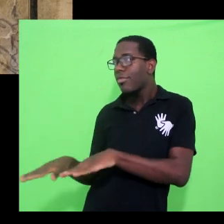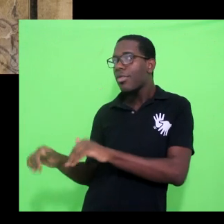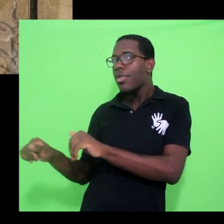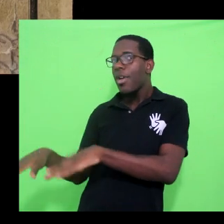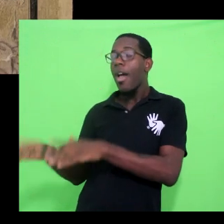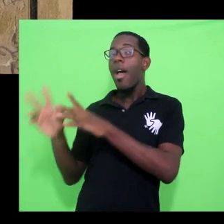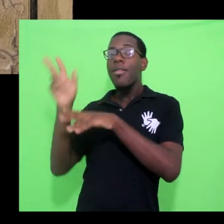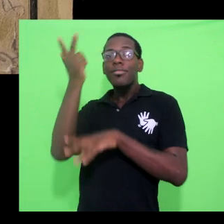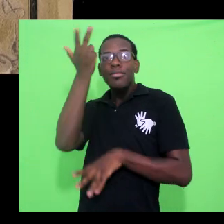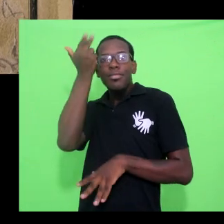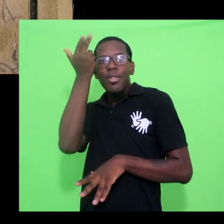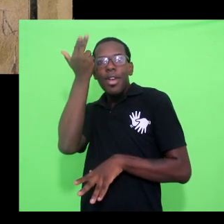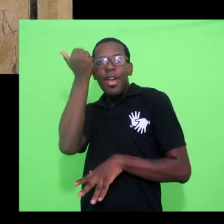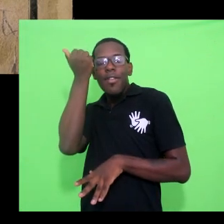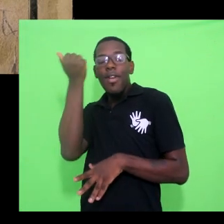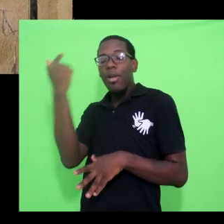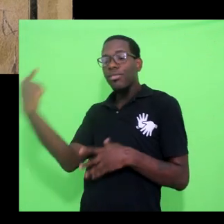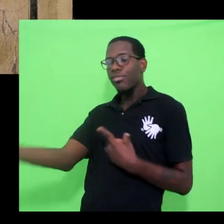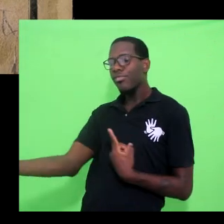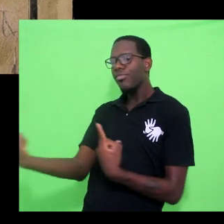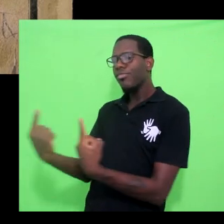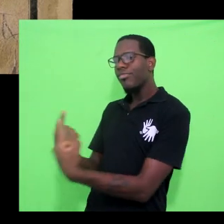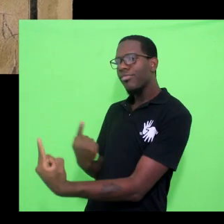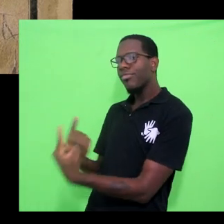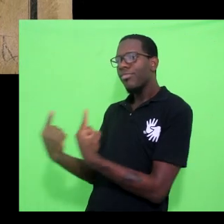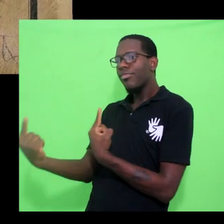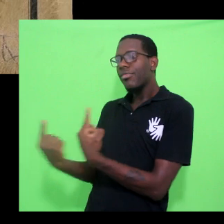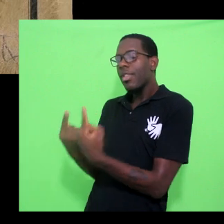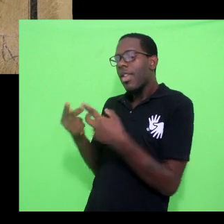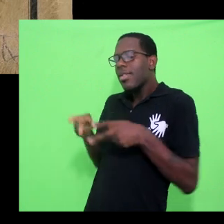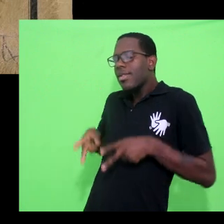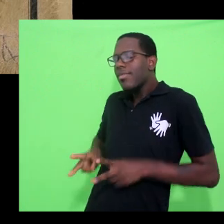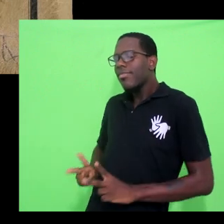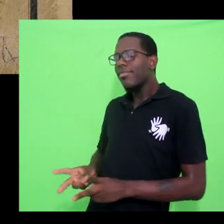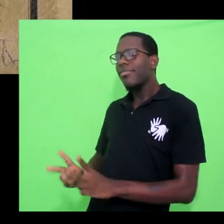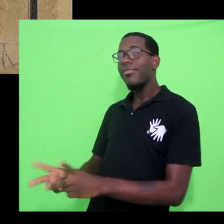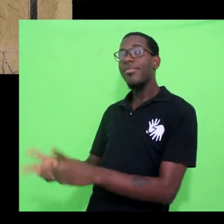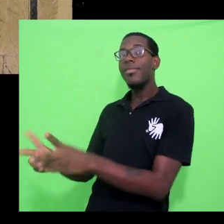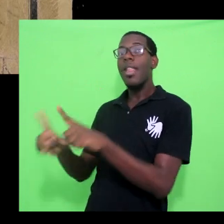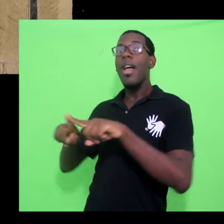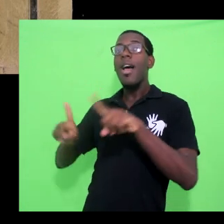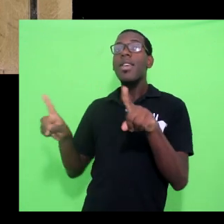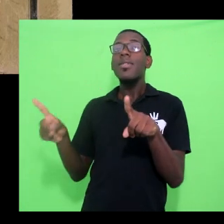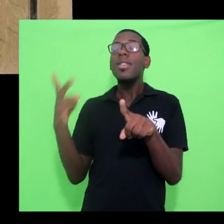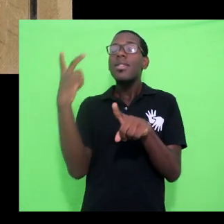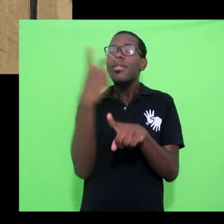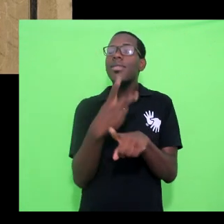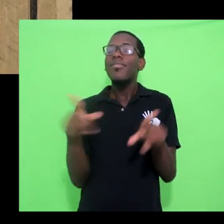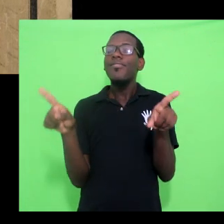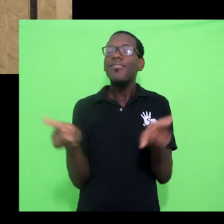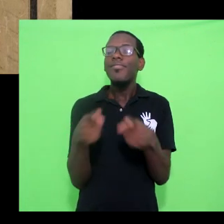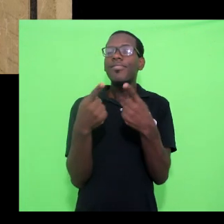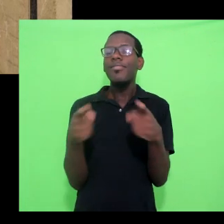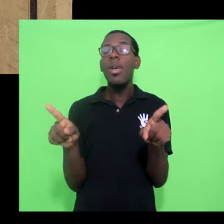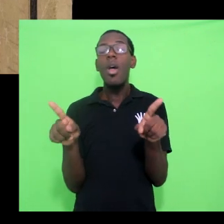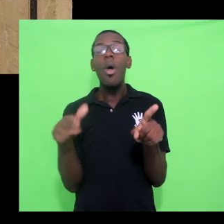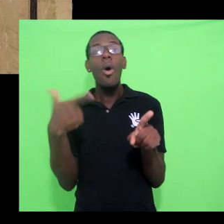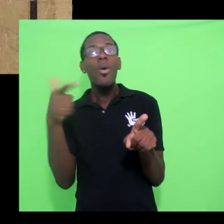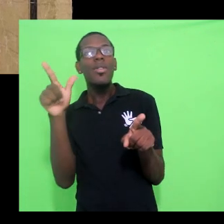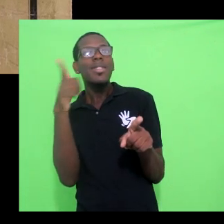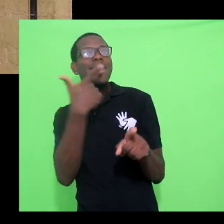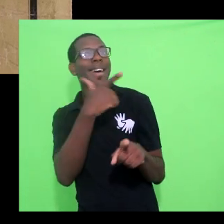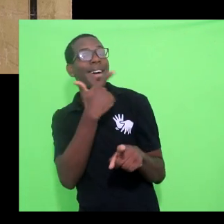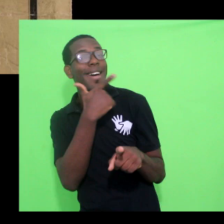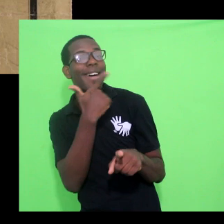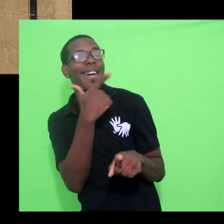em seus cavalos, uns na frente, outros aquém, seguiam. Às vezes entoavam uma canção, outras vezes